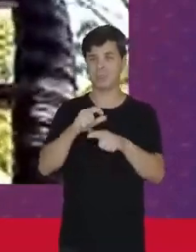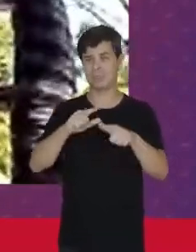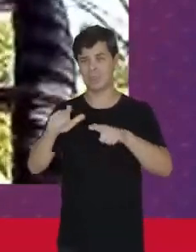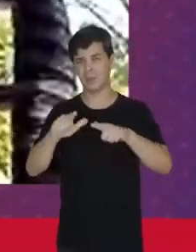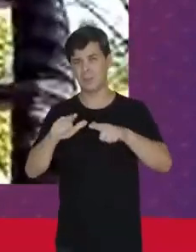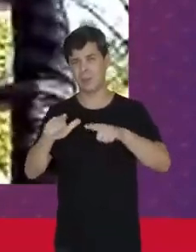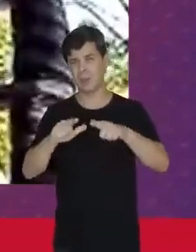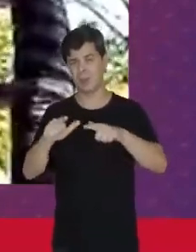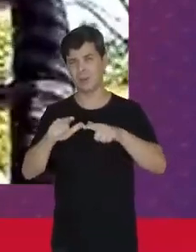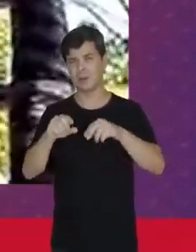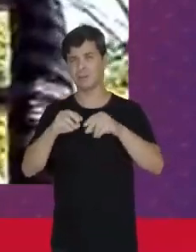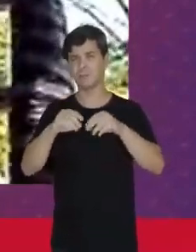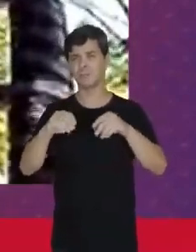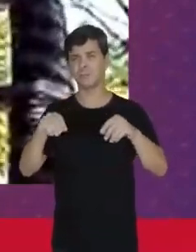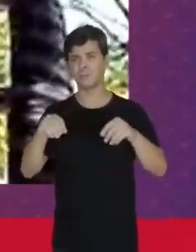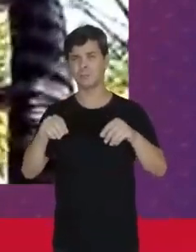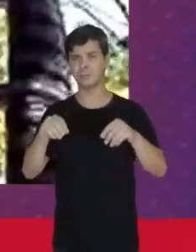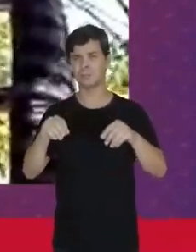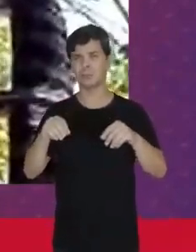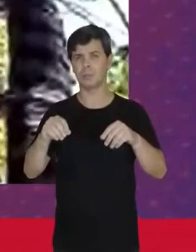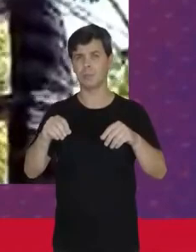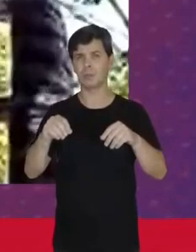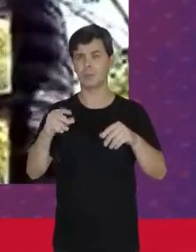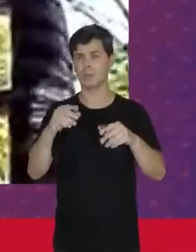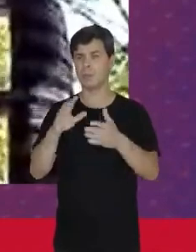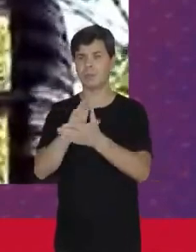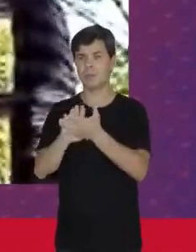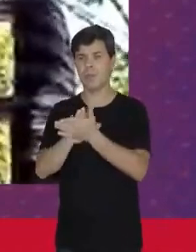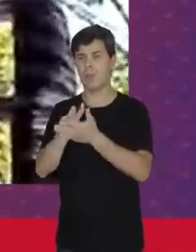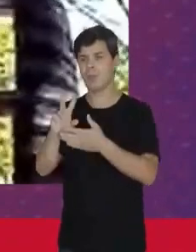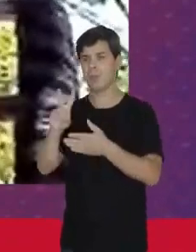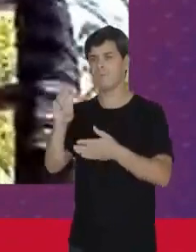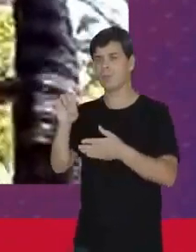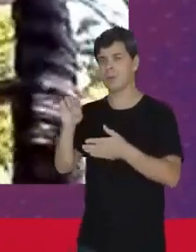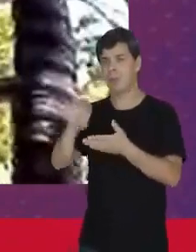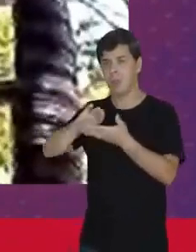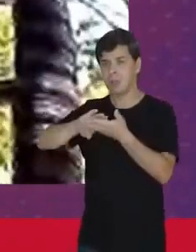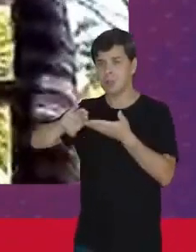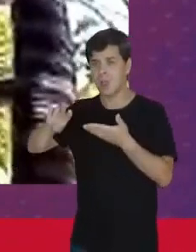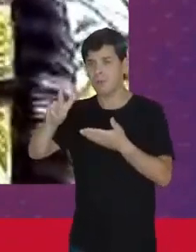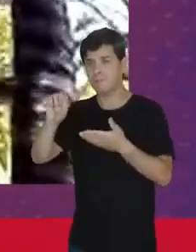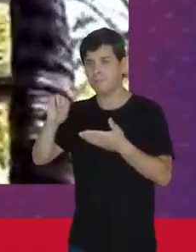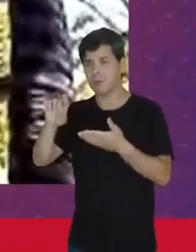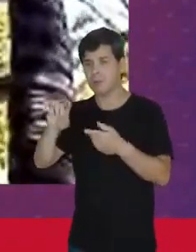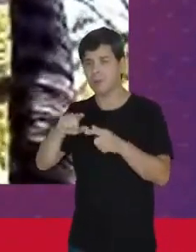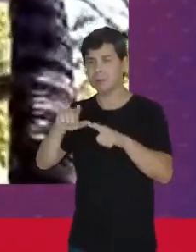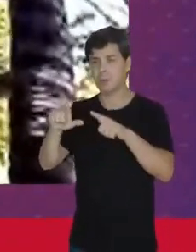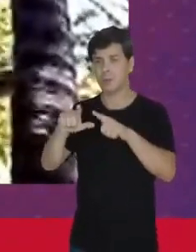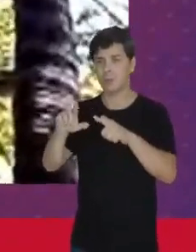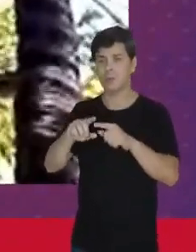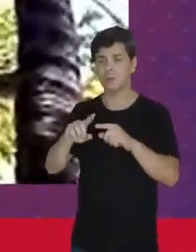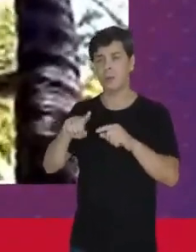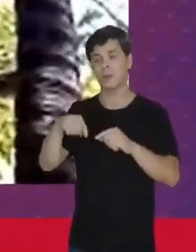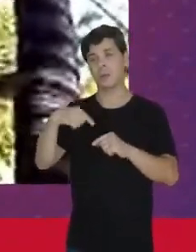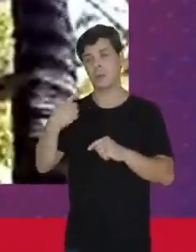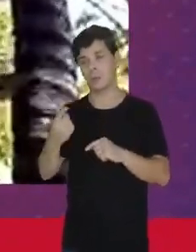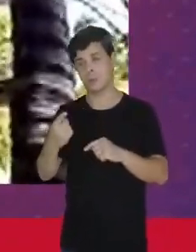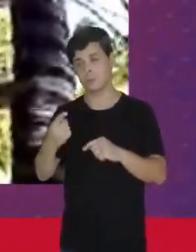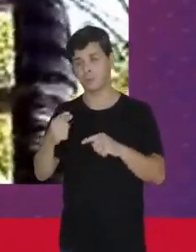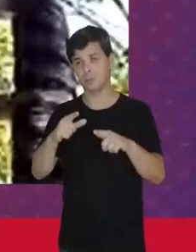trabalhando em cima da terra, sem veneno, né? Para tirar o veneno da terra. A gente trabalhou 2 anos. Depois a